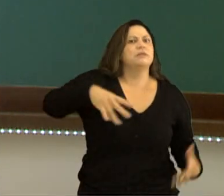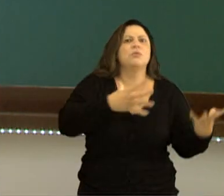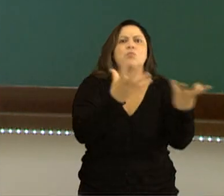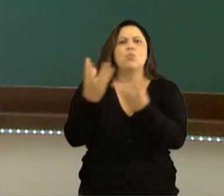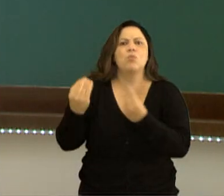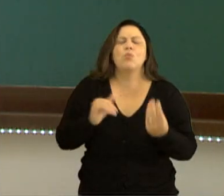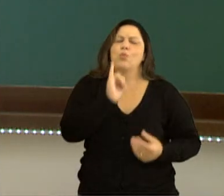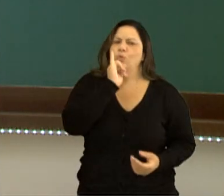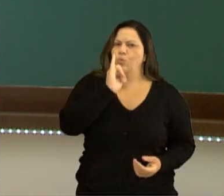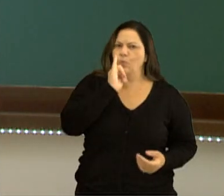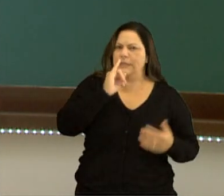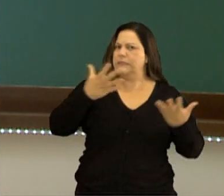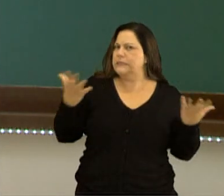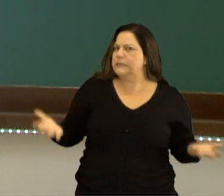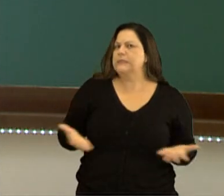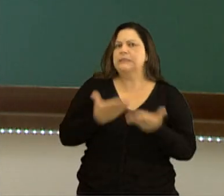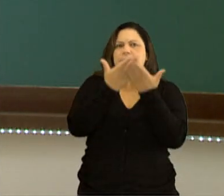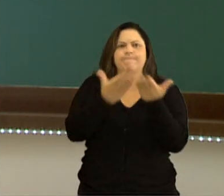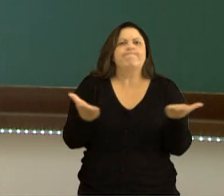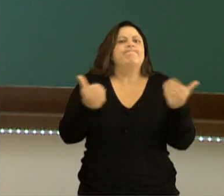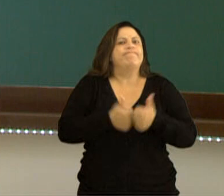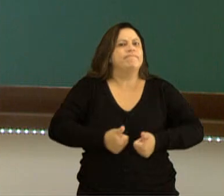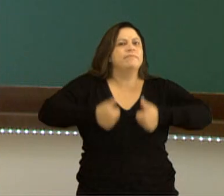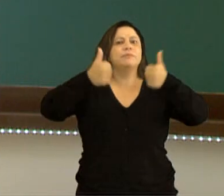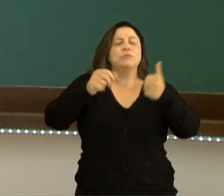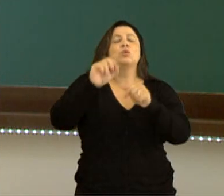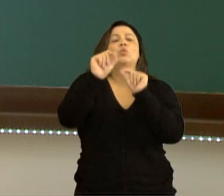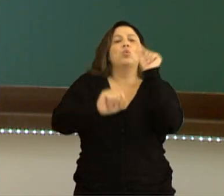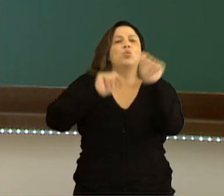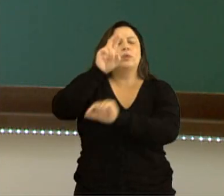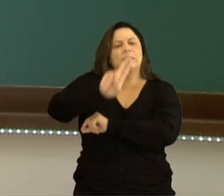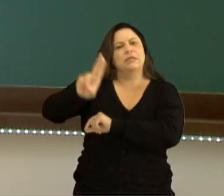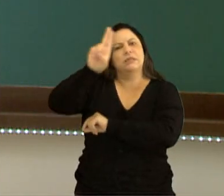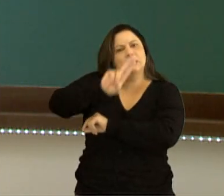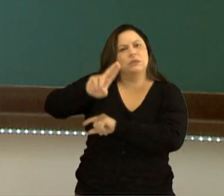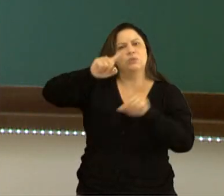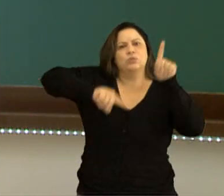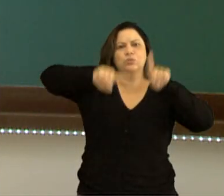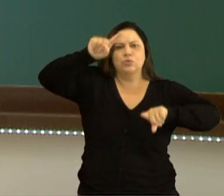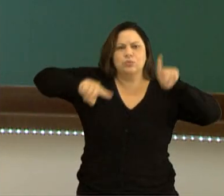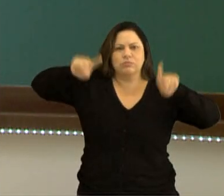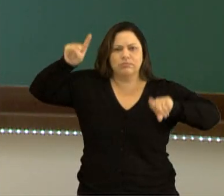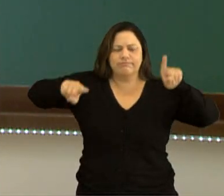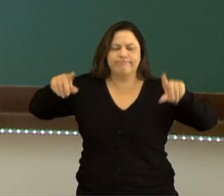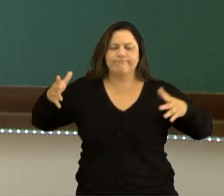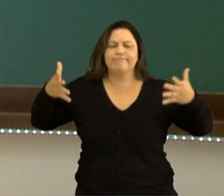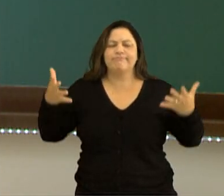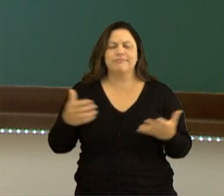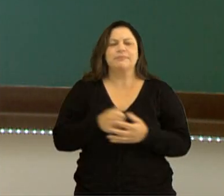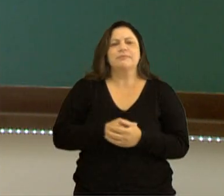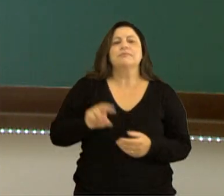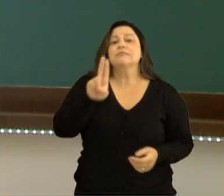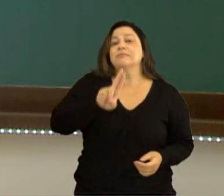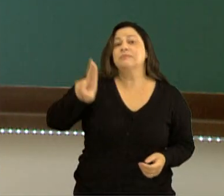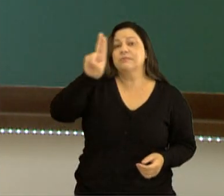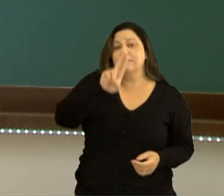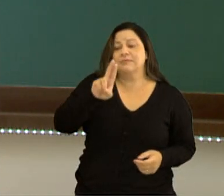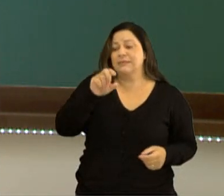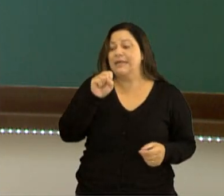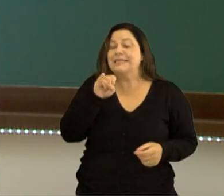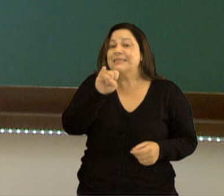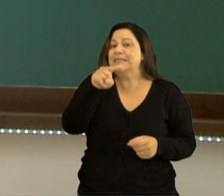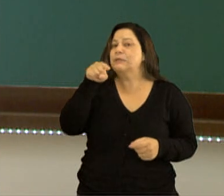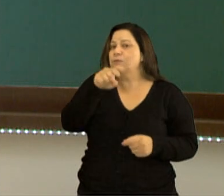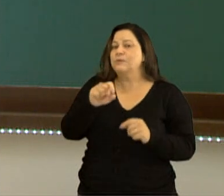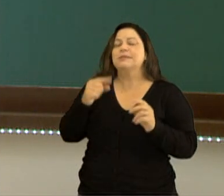exemplo fabuloso sobre o que eles usam de estatística para utilizar. Tanto que, se você